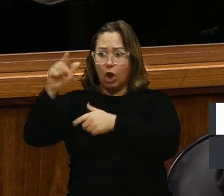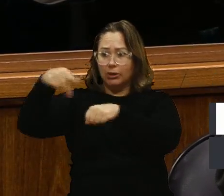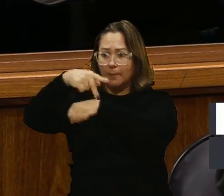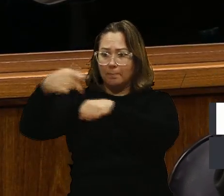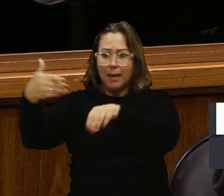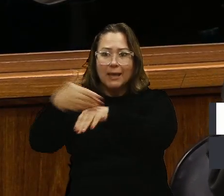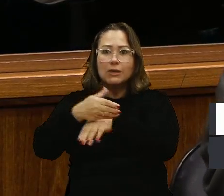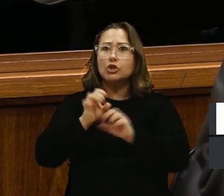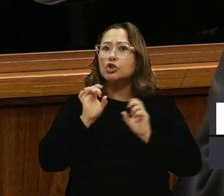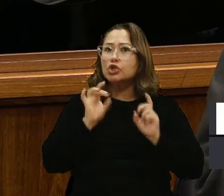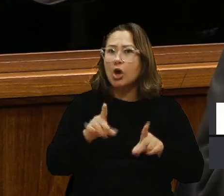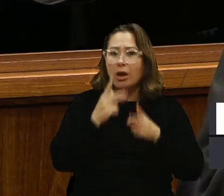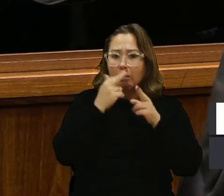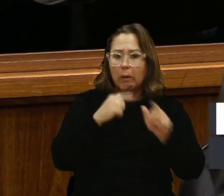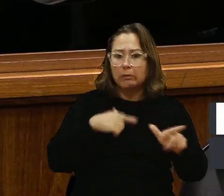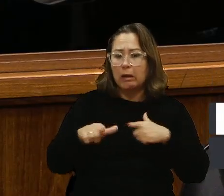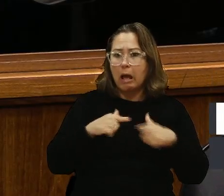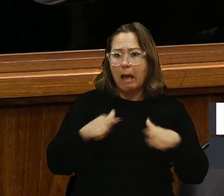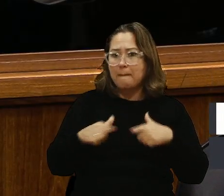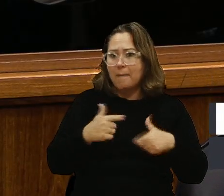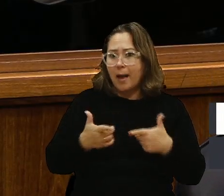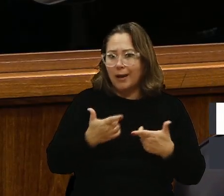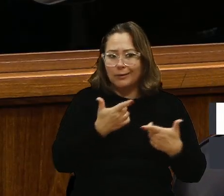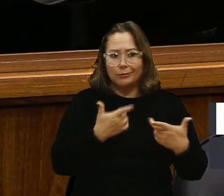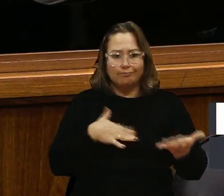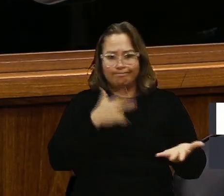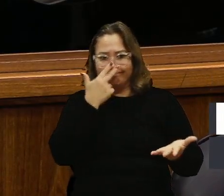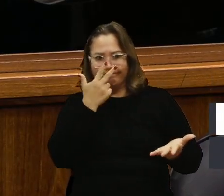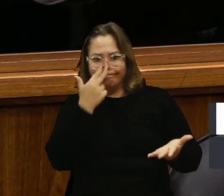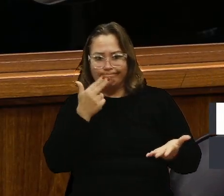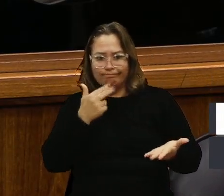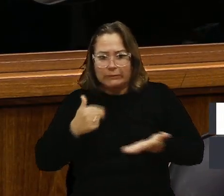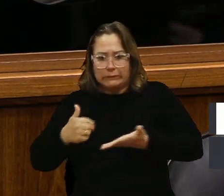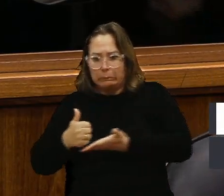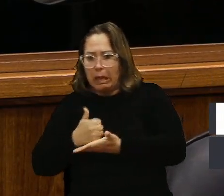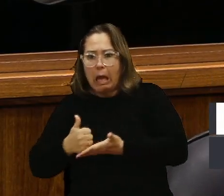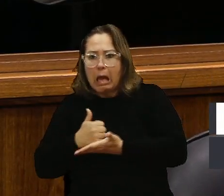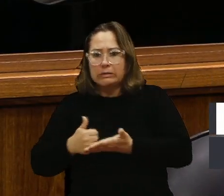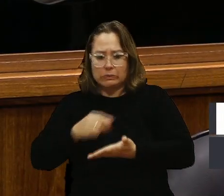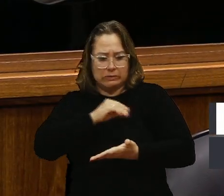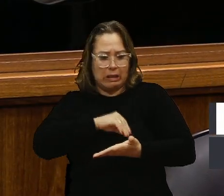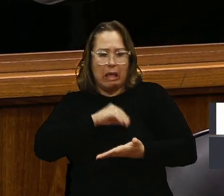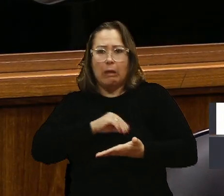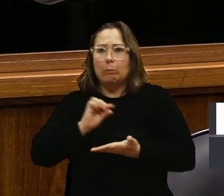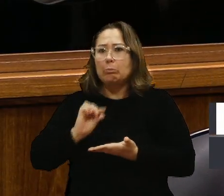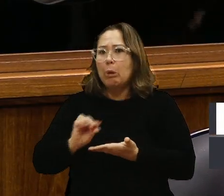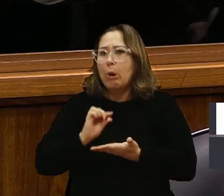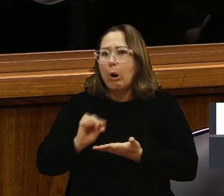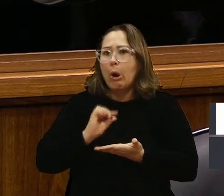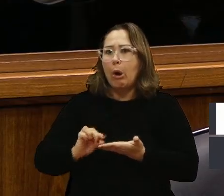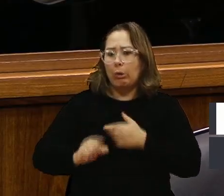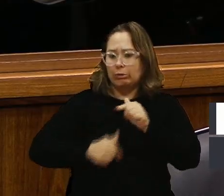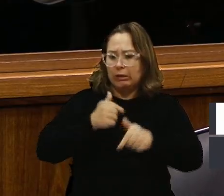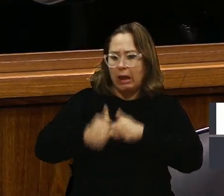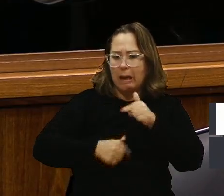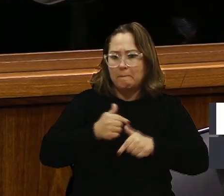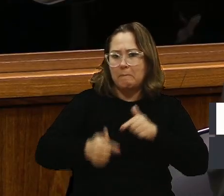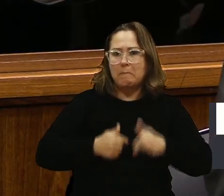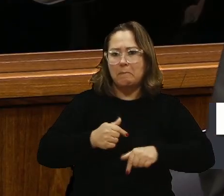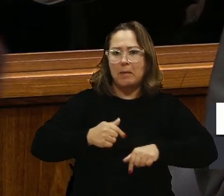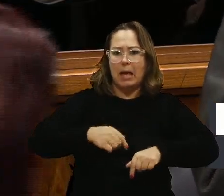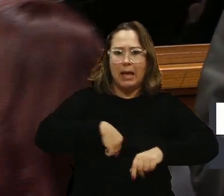para trabalho precarizado, que paga mal, que ganha pouco, que trabalha na escala 6x1, que